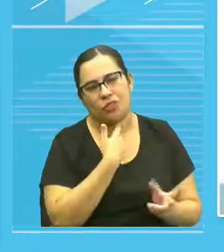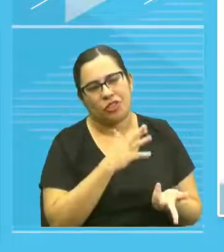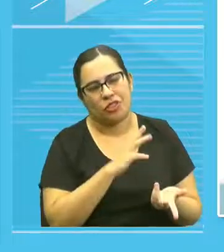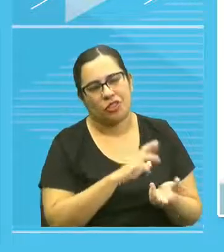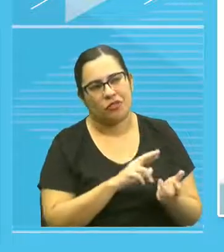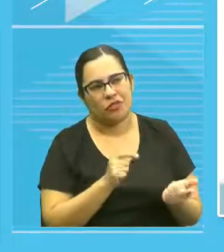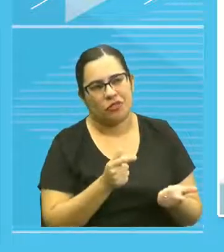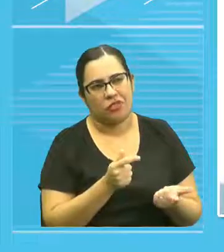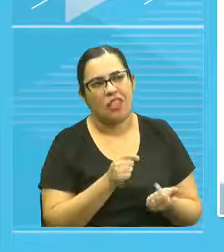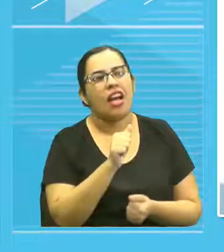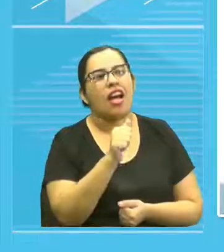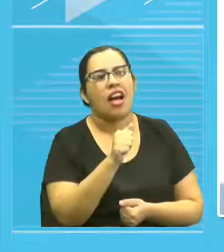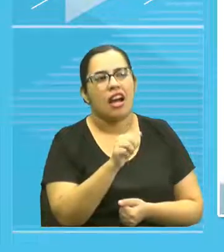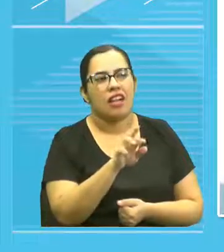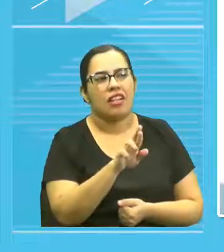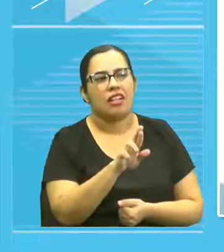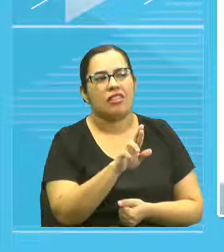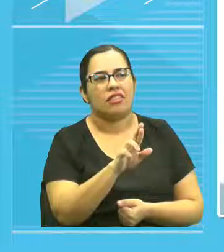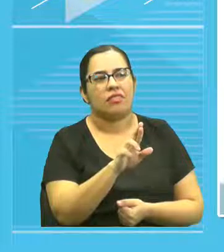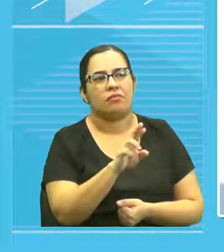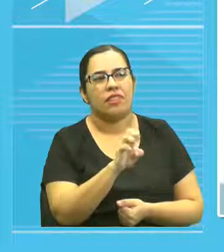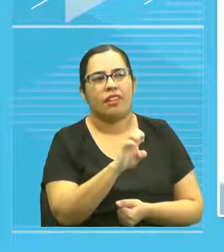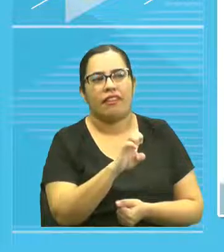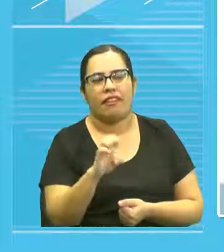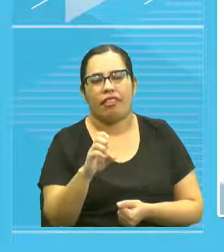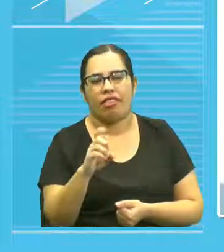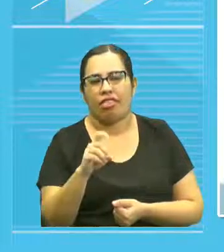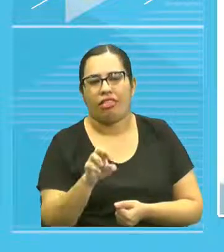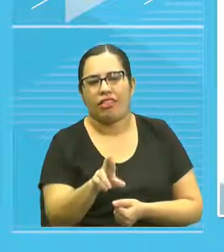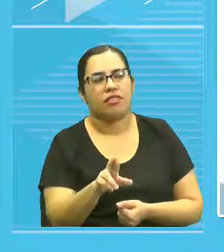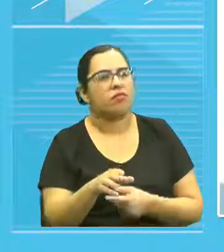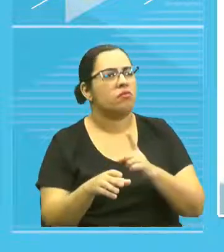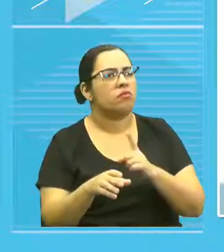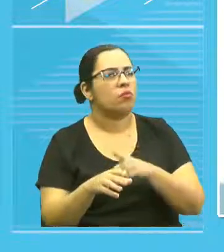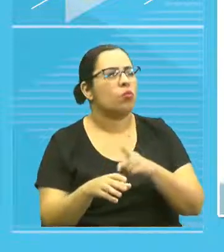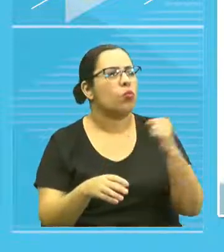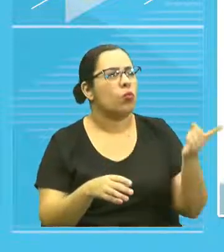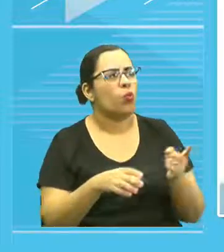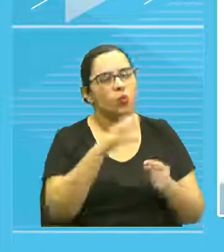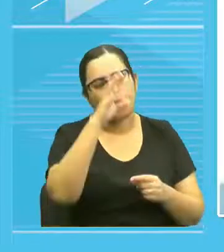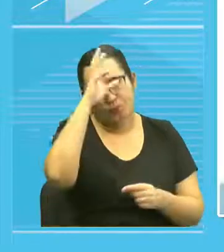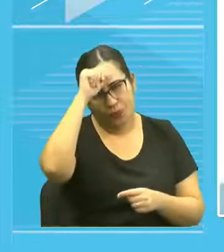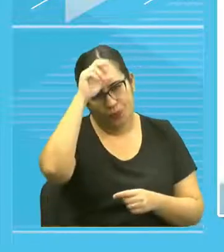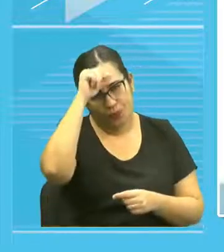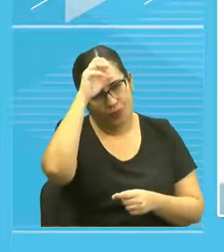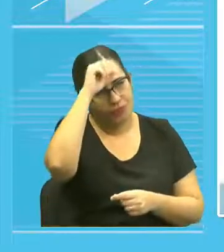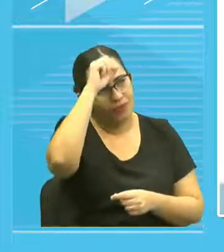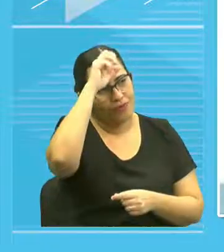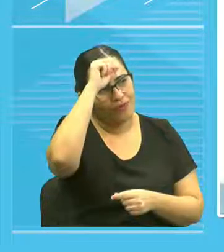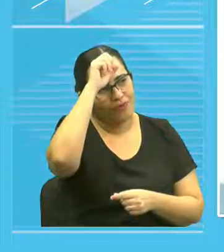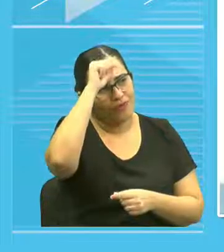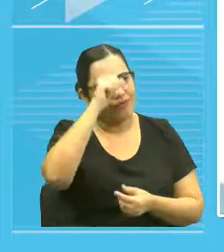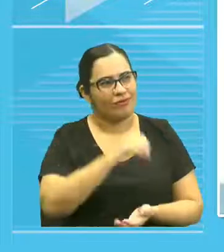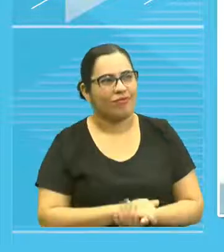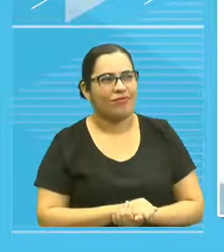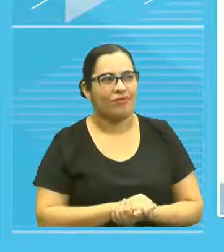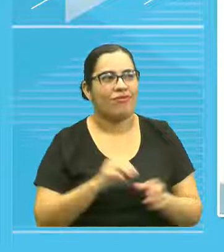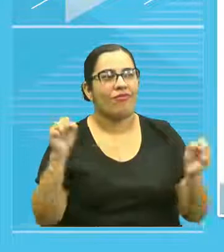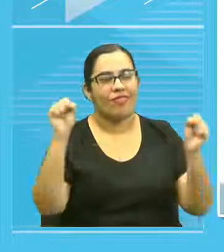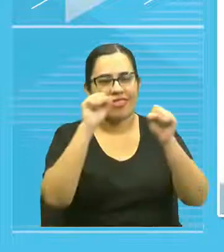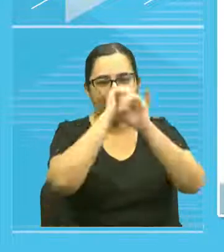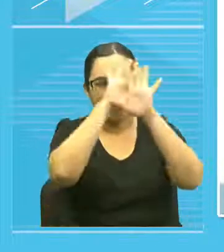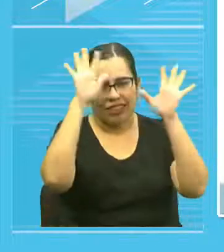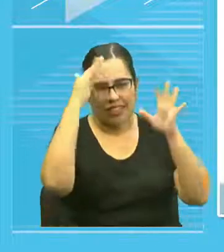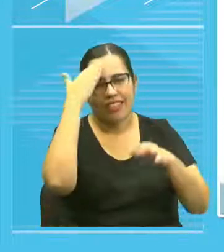aprender não tem nada a ver com uma aprender aprender aqui a no sentido de a pessoa ter compreendido